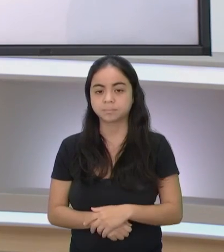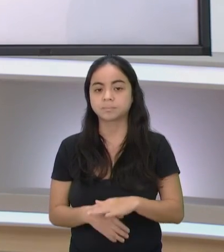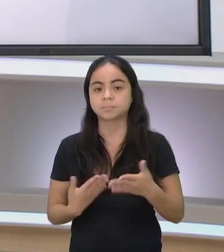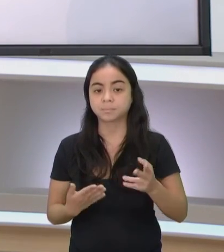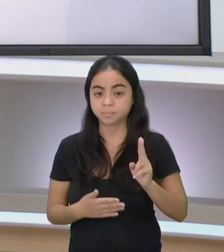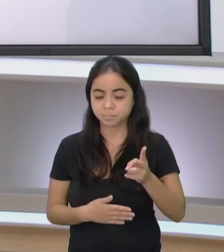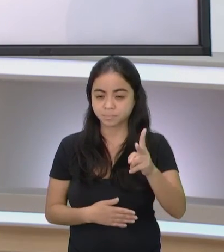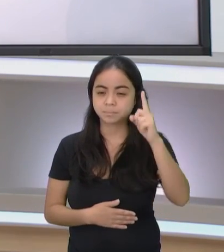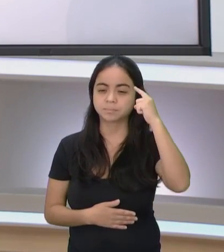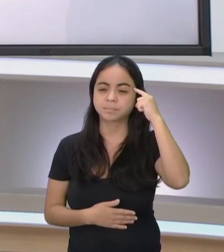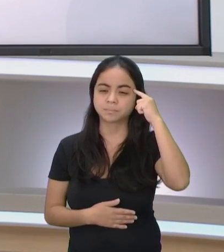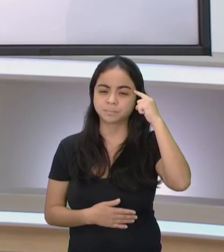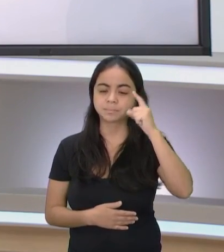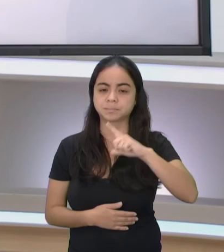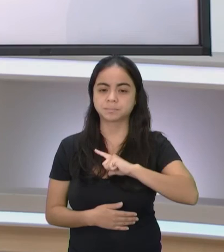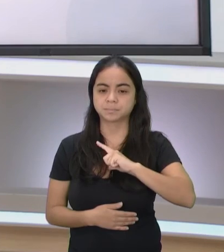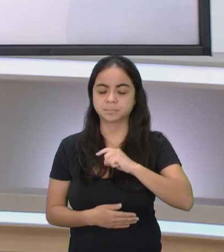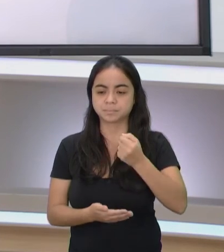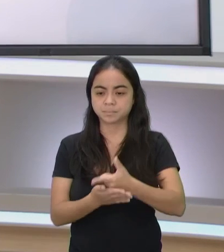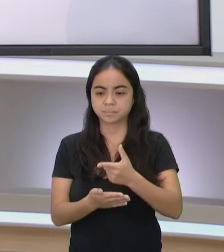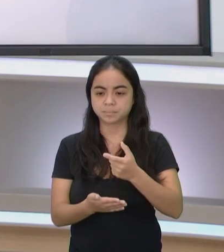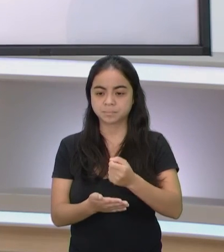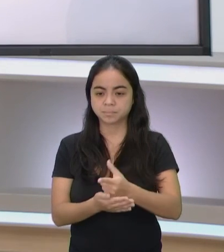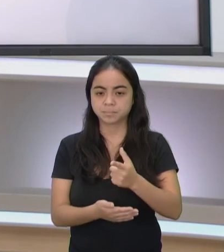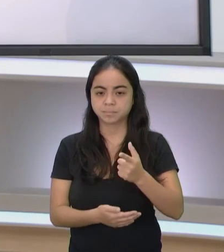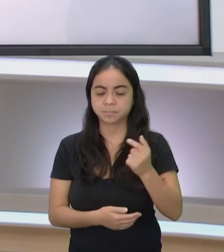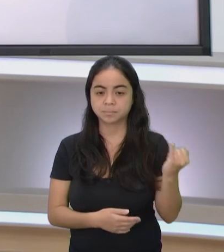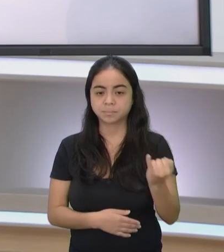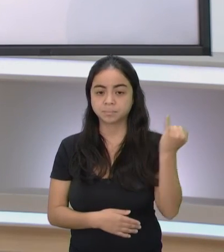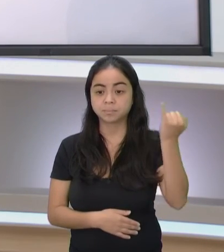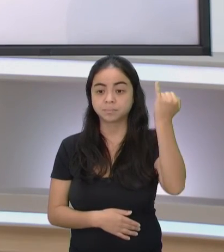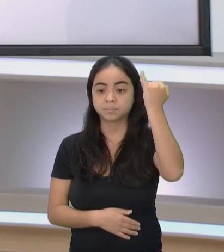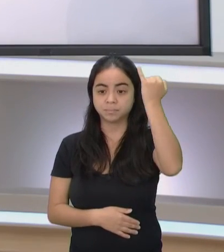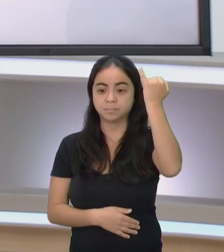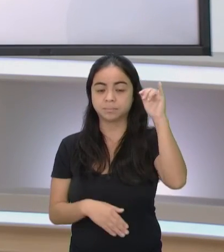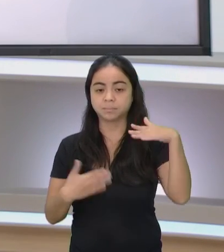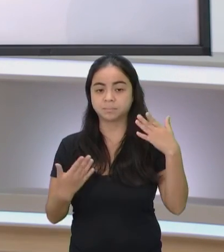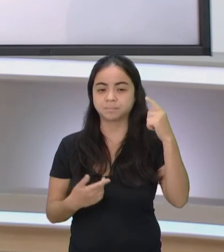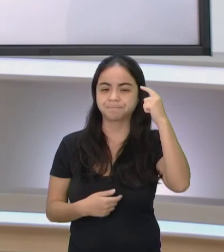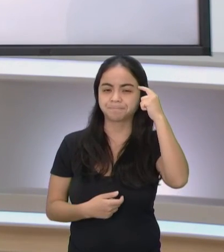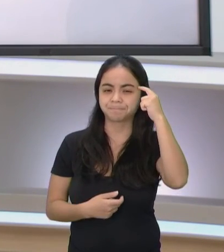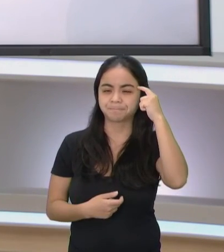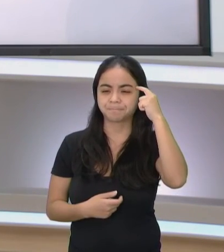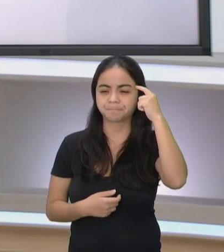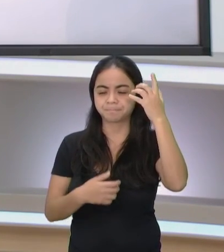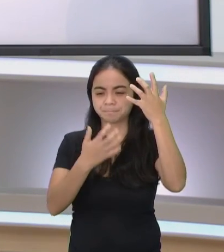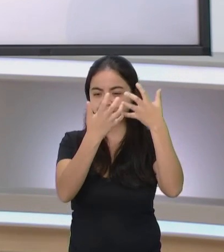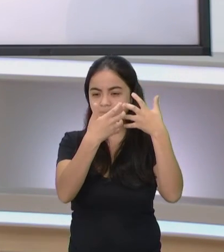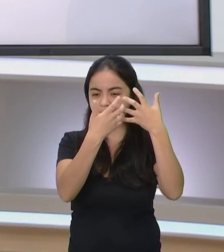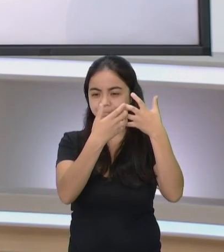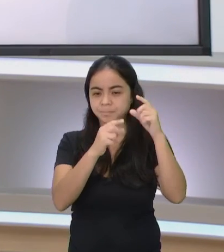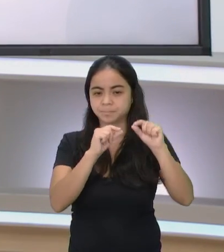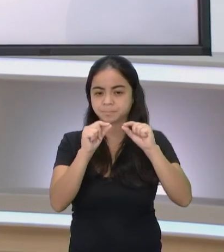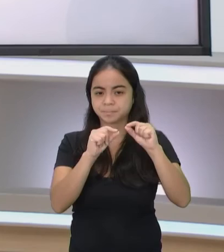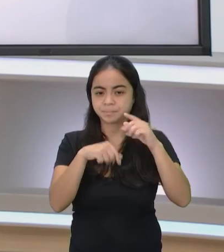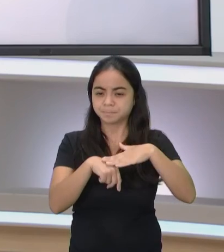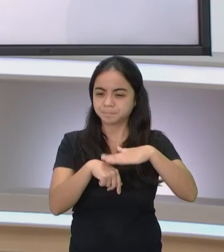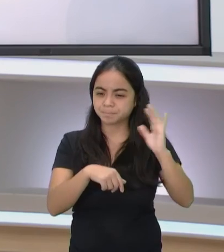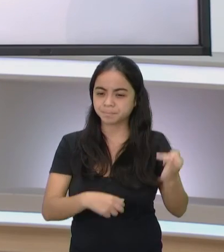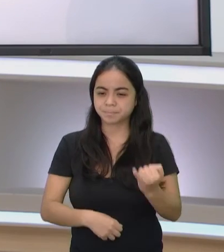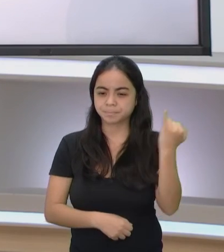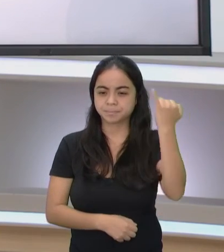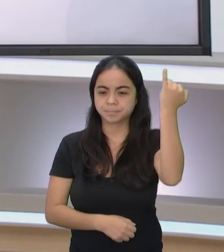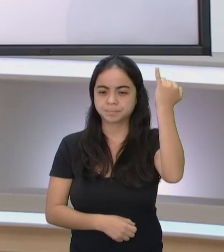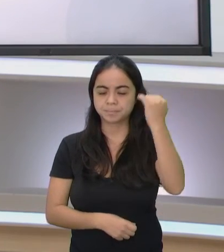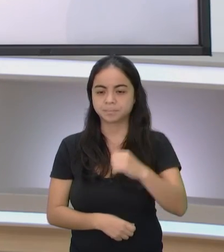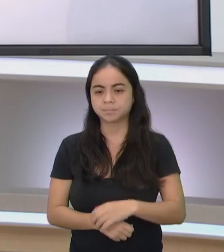sempre lembrando que tem gastos indispensáveis, e aí você pode colocar aí a sua cabeça para pensar e ver quais são esses gastos